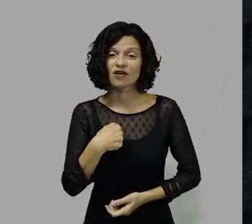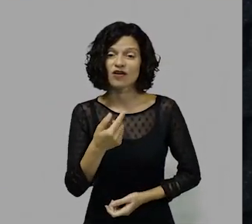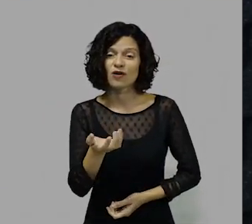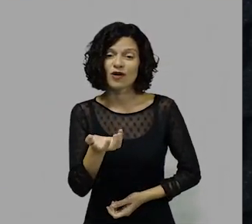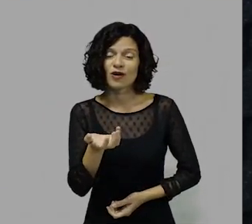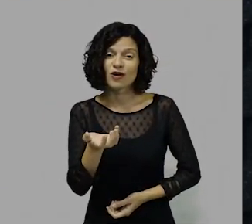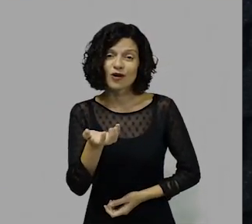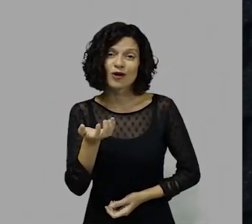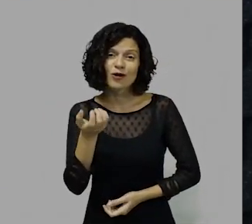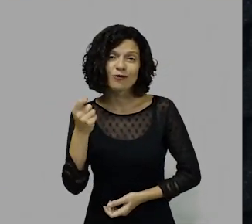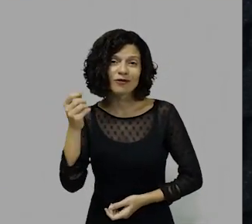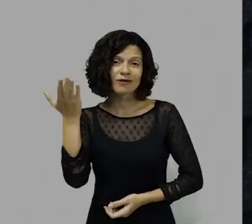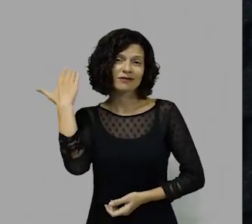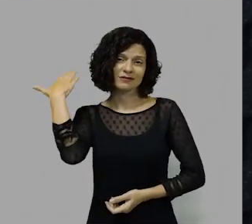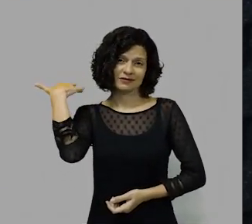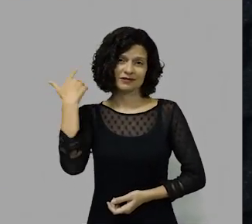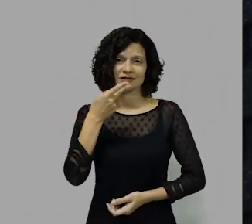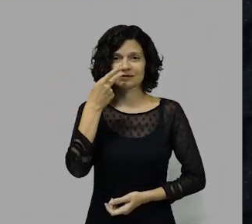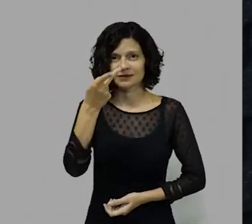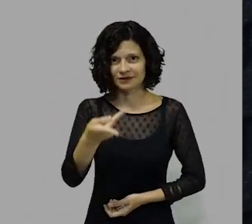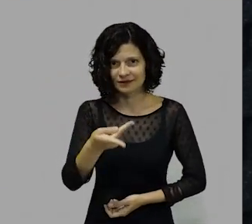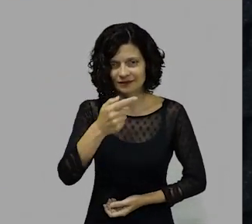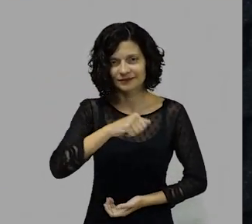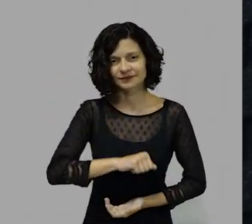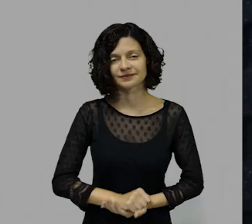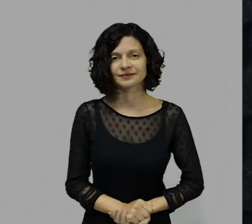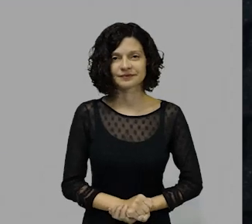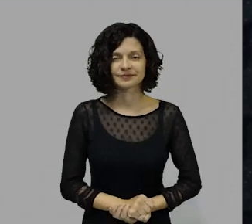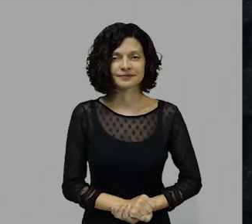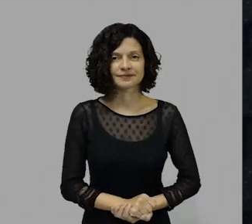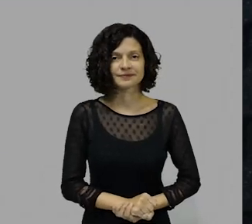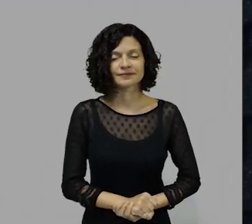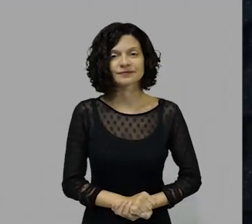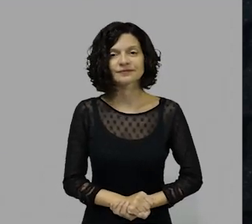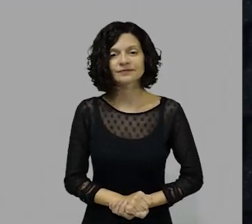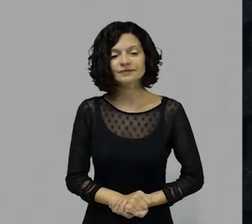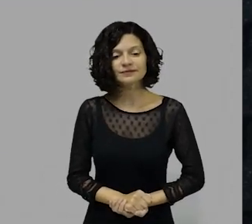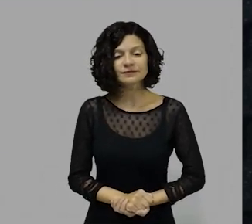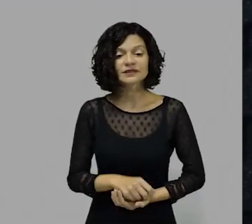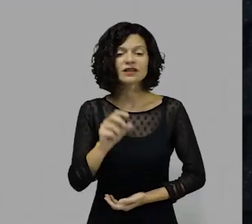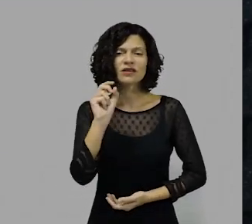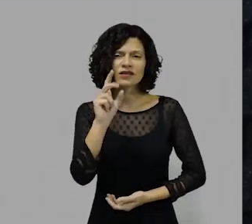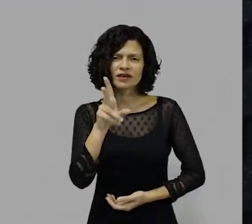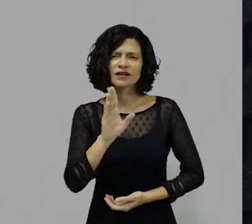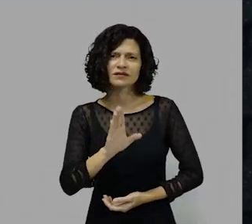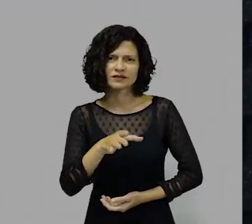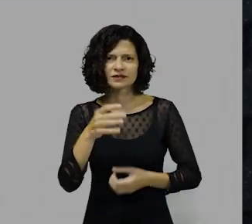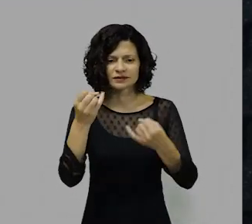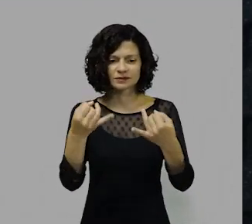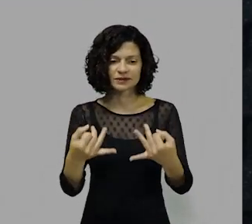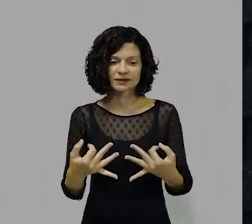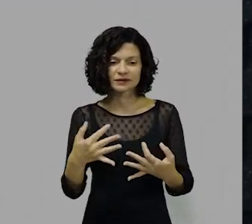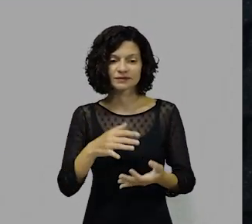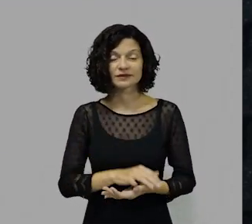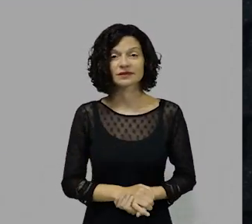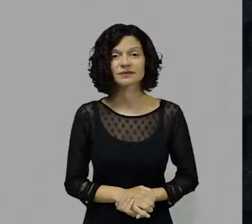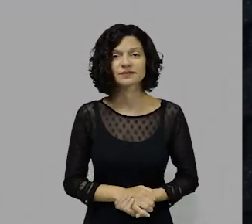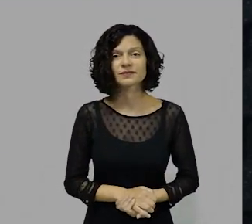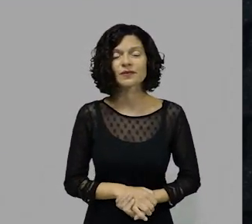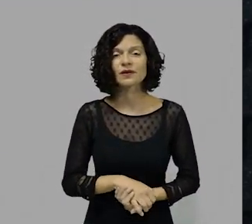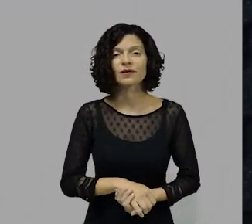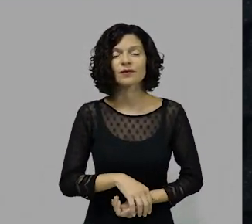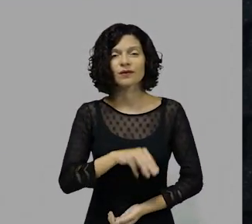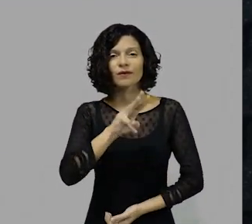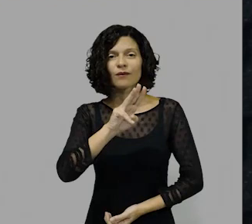São expressões que você pode usar também conjugadas no passado. Ok, já foi mencionado. Well significa